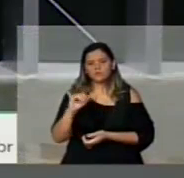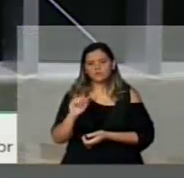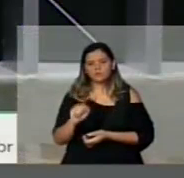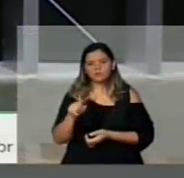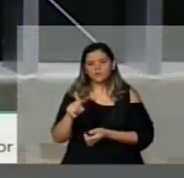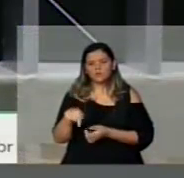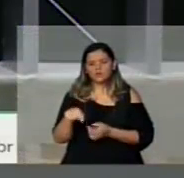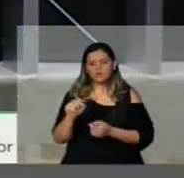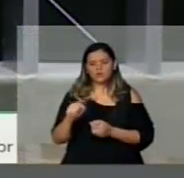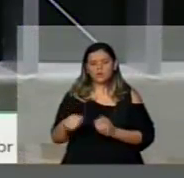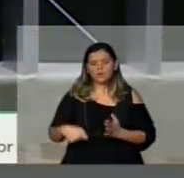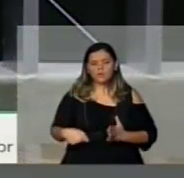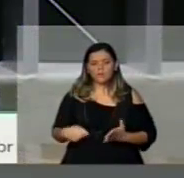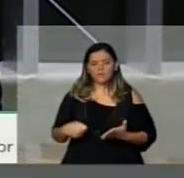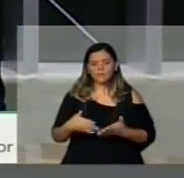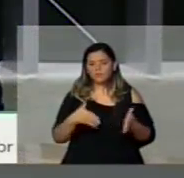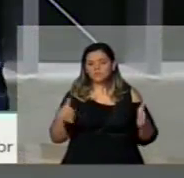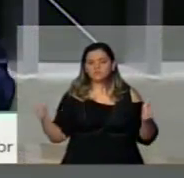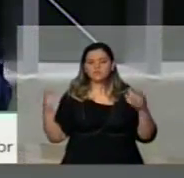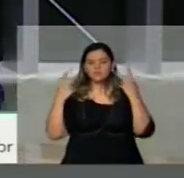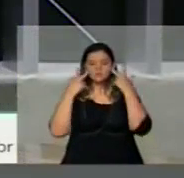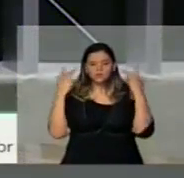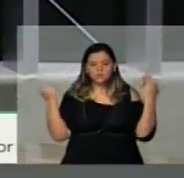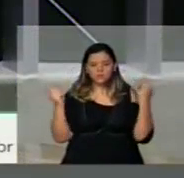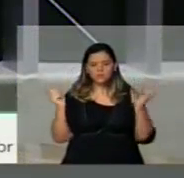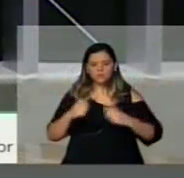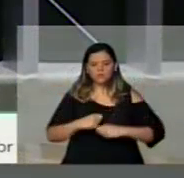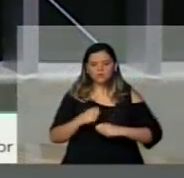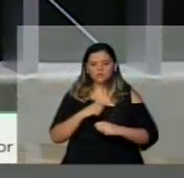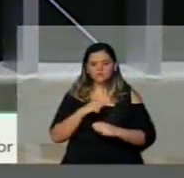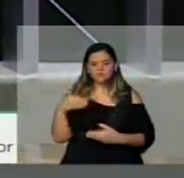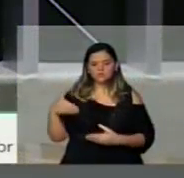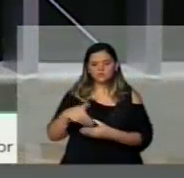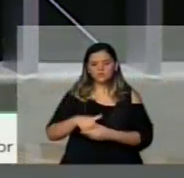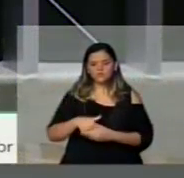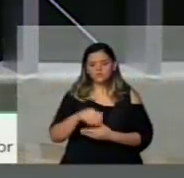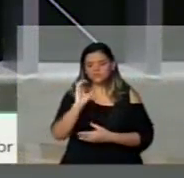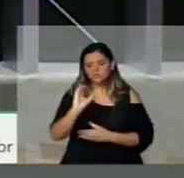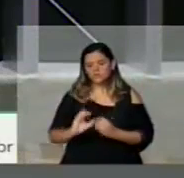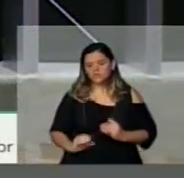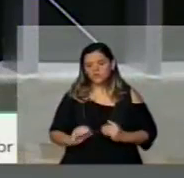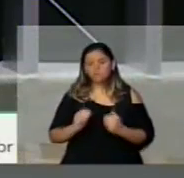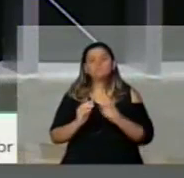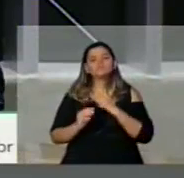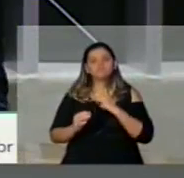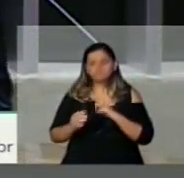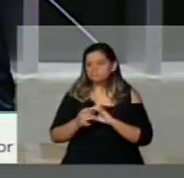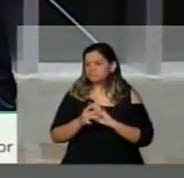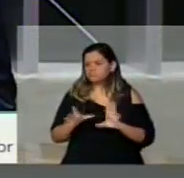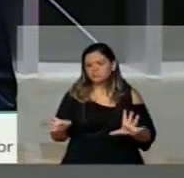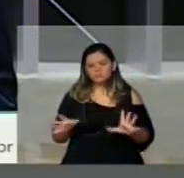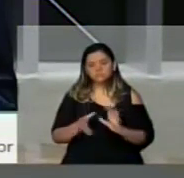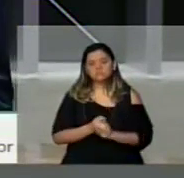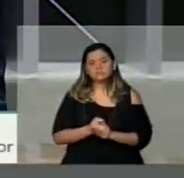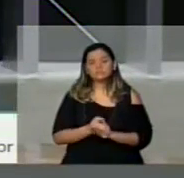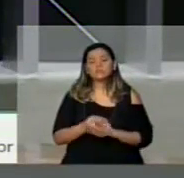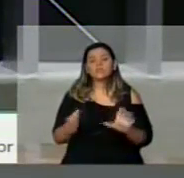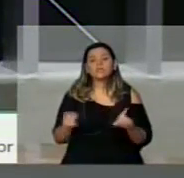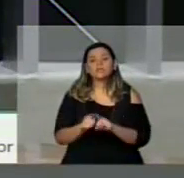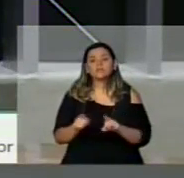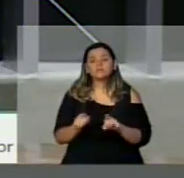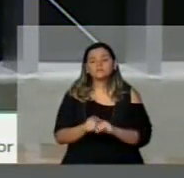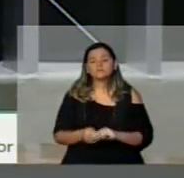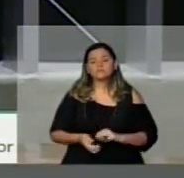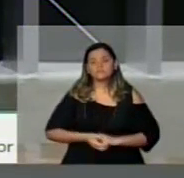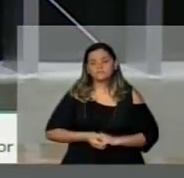ao processo livre e democrático, de garantia do voto do cidadão. E nessa mesma oportunidade, senhor presidente, senhoras e